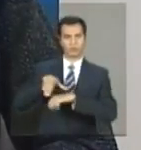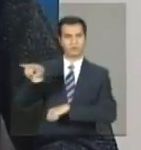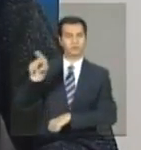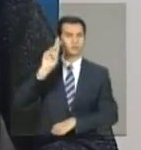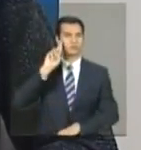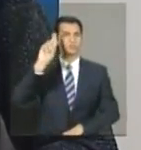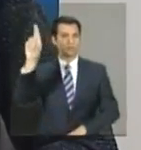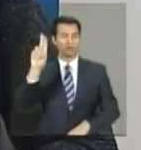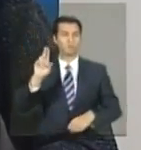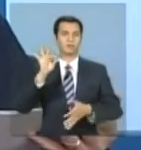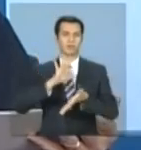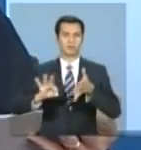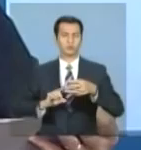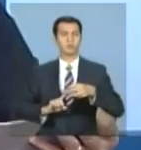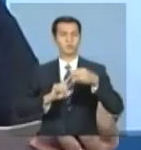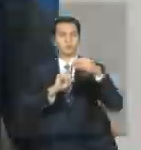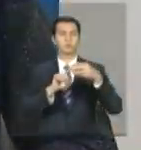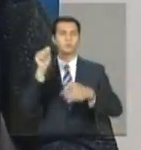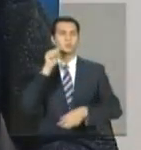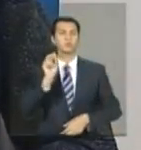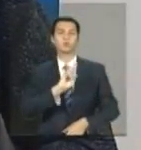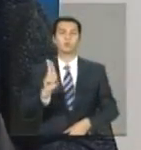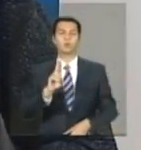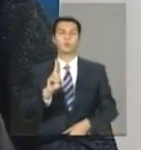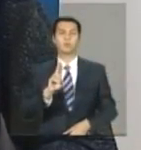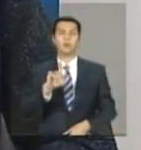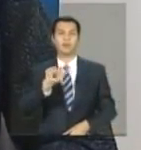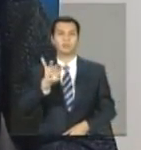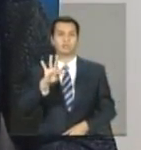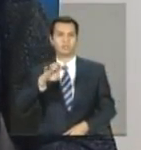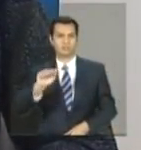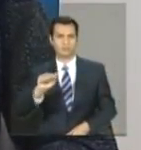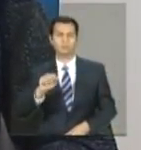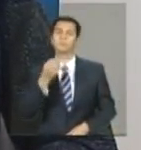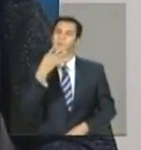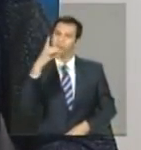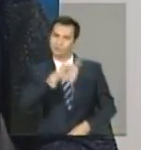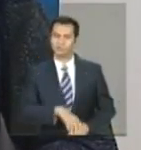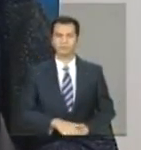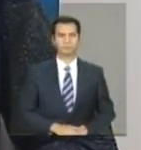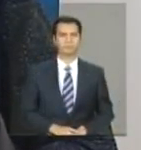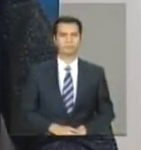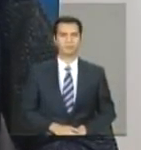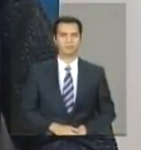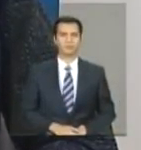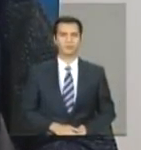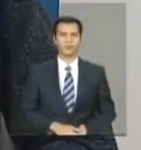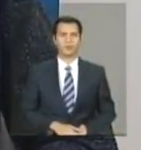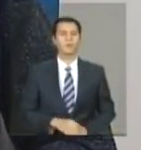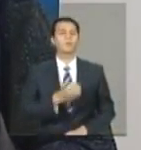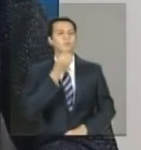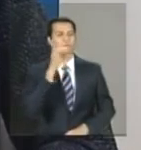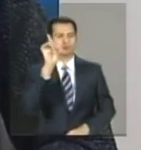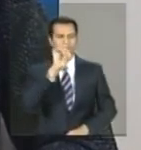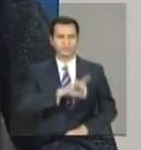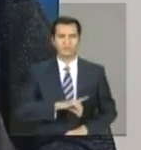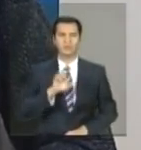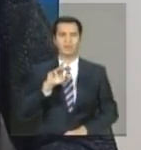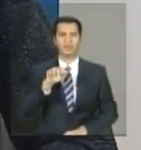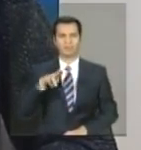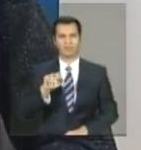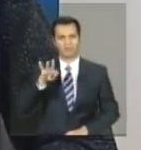MDS, Letícia Bartolo. Tudo bem, Letícia? Bom dia, Renata. Bom dia a todos os gestores, técnicos,